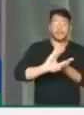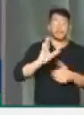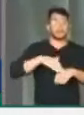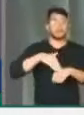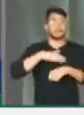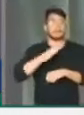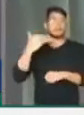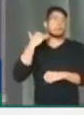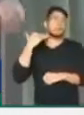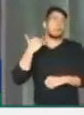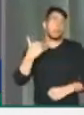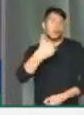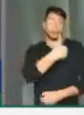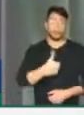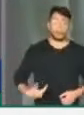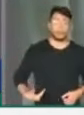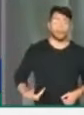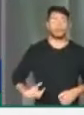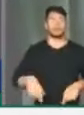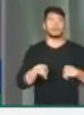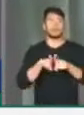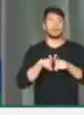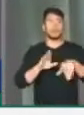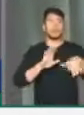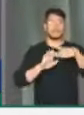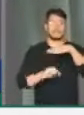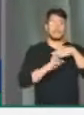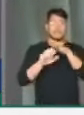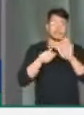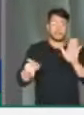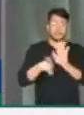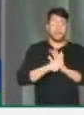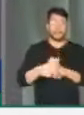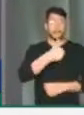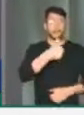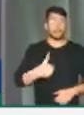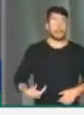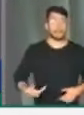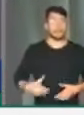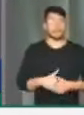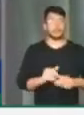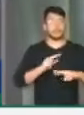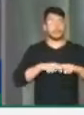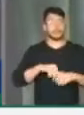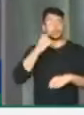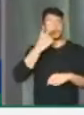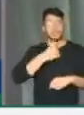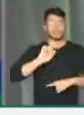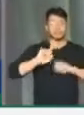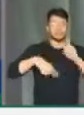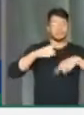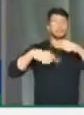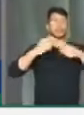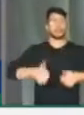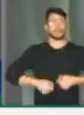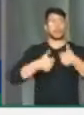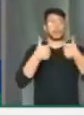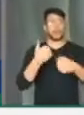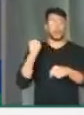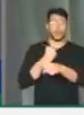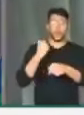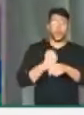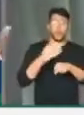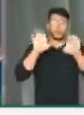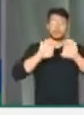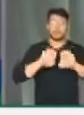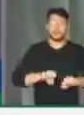públicos, capitalizar as estatais que têm condição de multiplicar rapidamente obras e projetos de